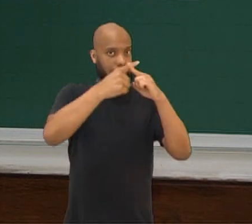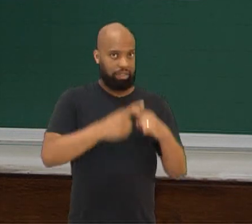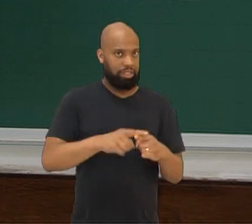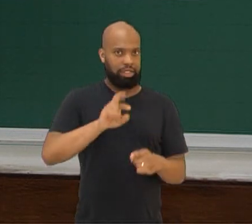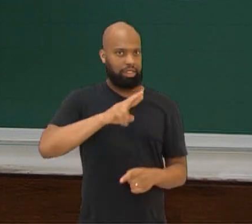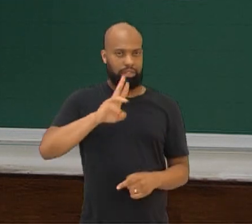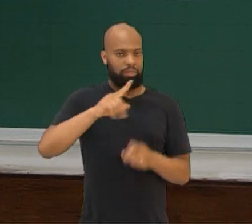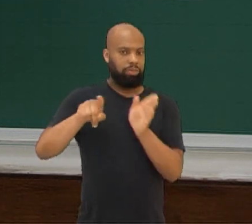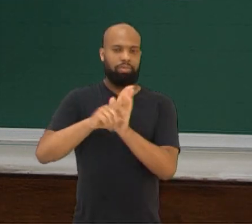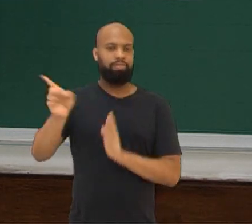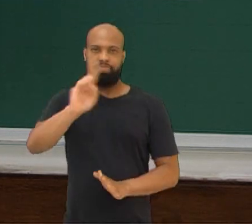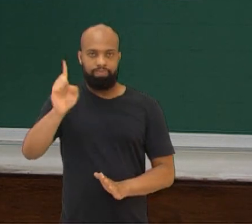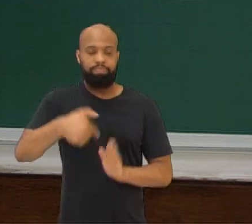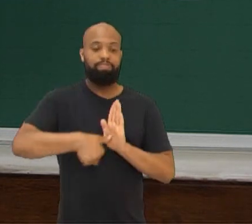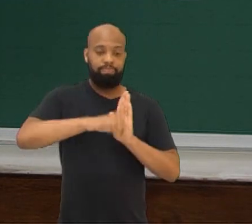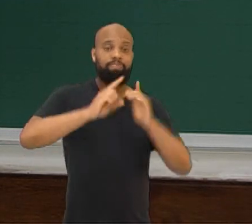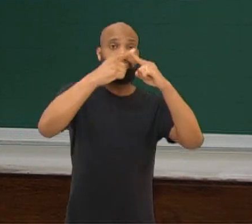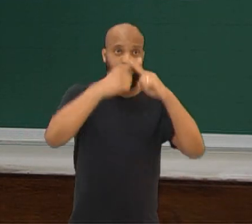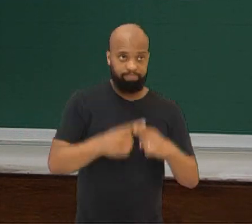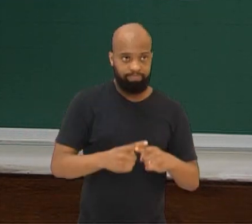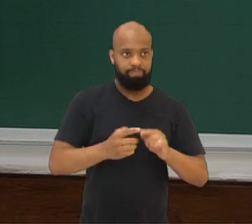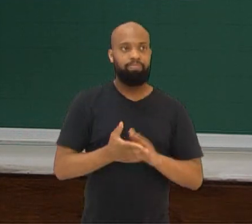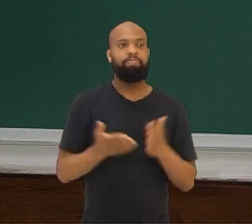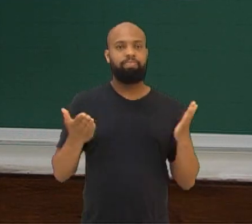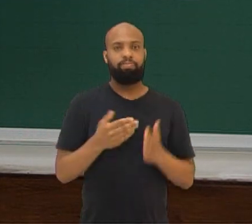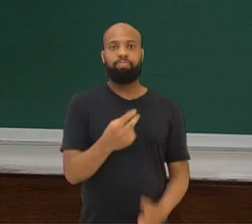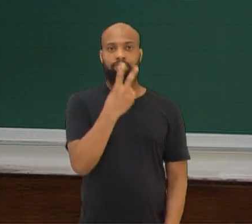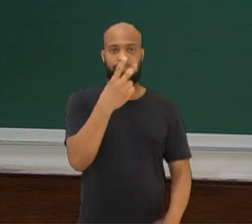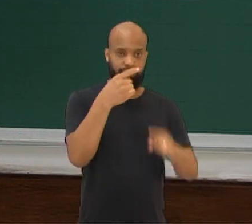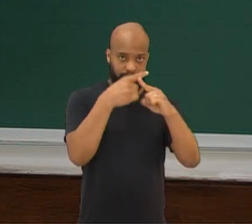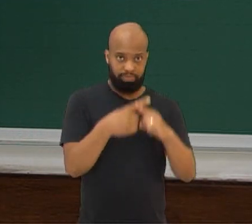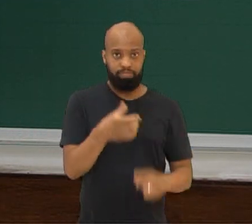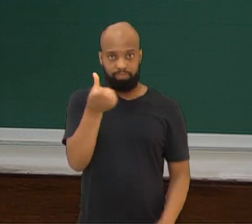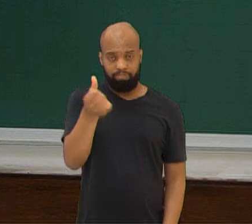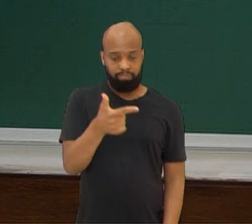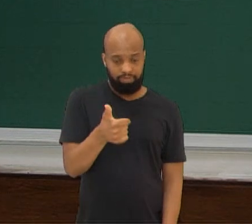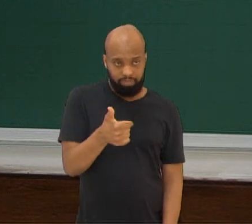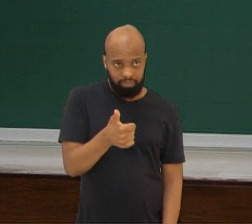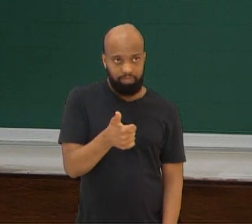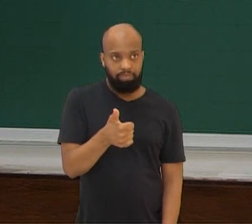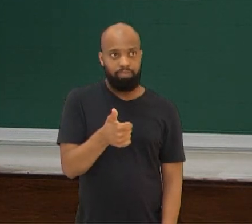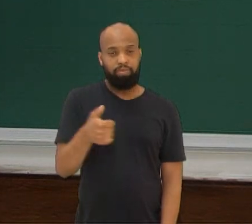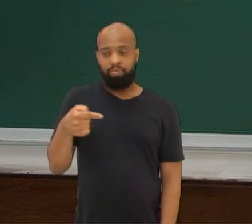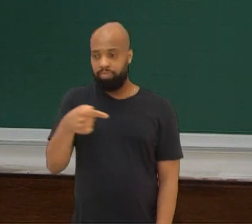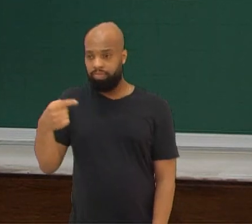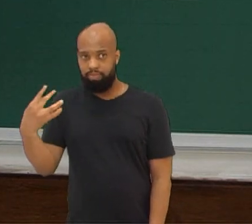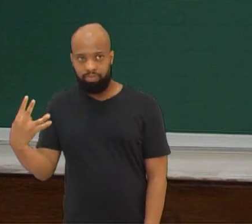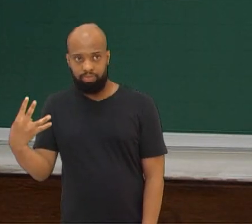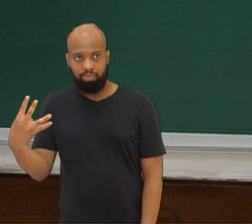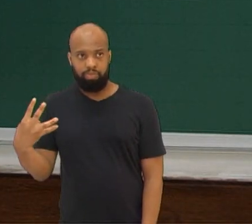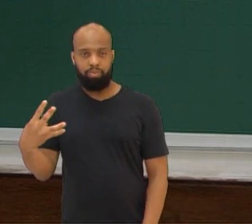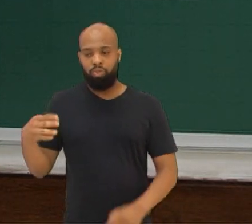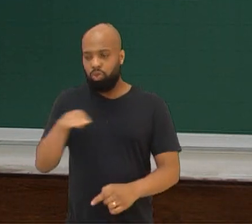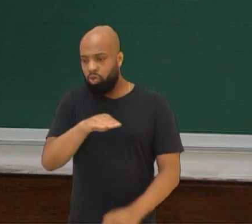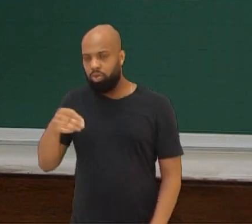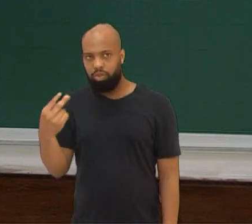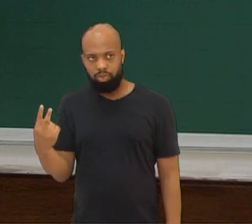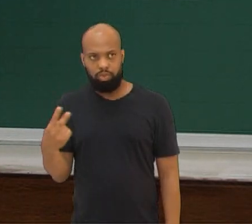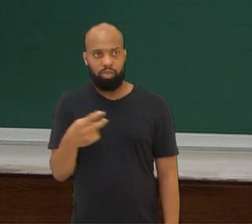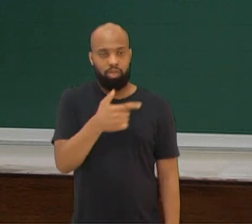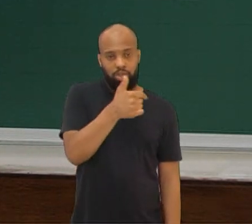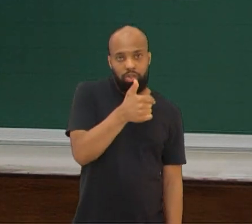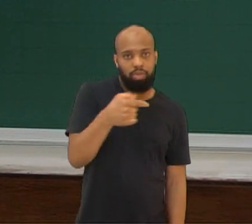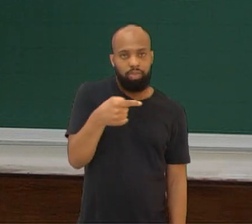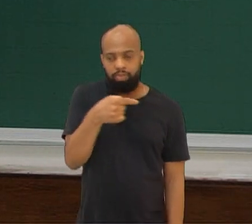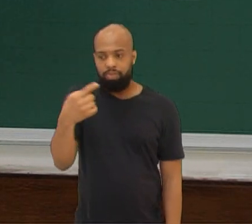por 2, que vai dar errado. Faço a multiplicação. 2 vezes 6, 12, menos 4 sobre 2.